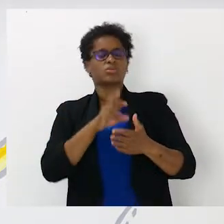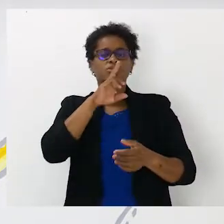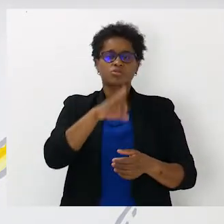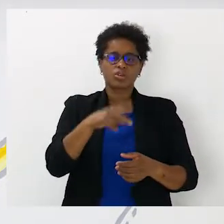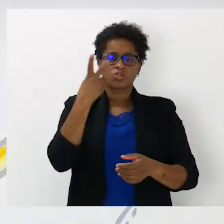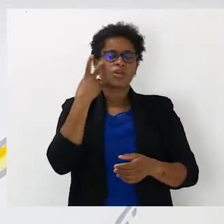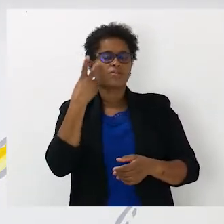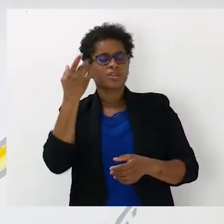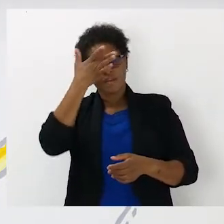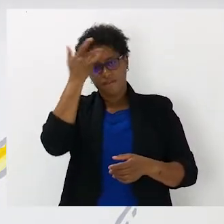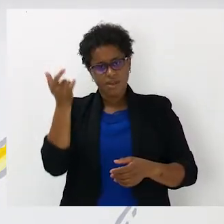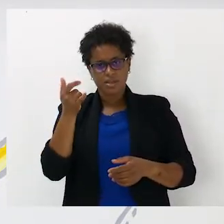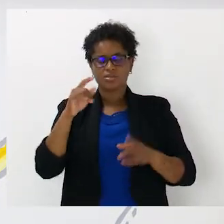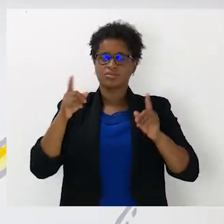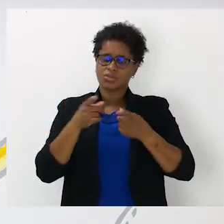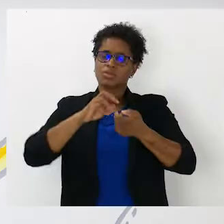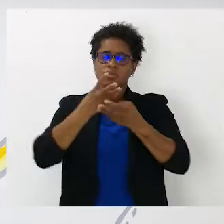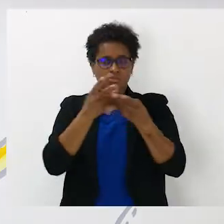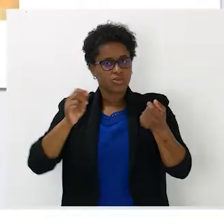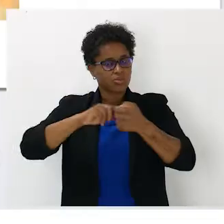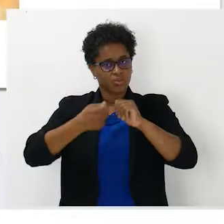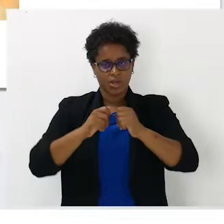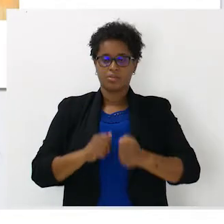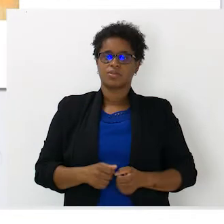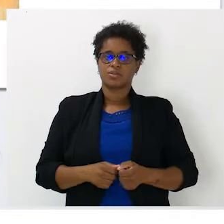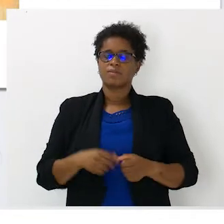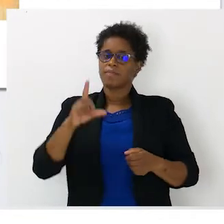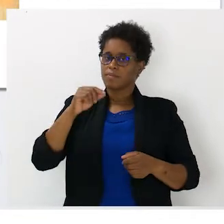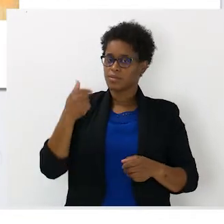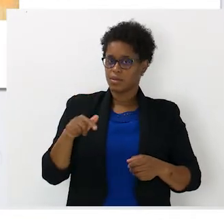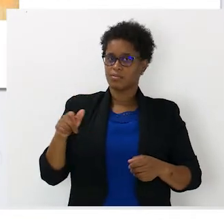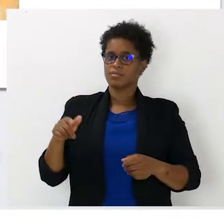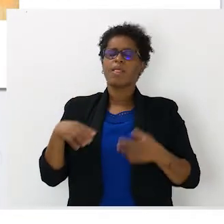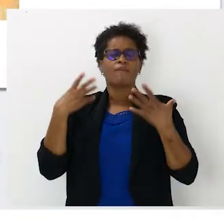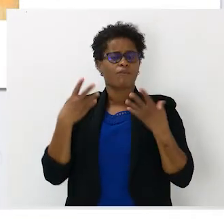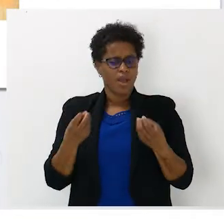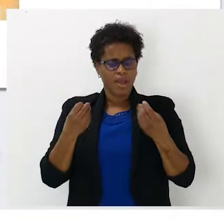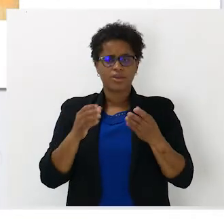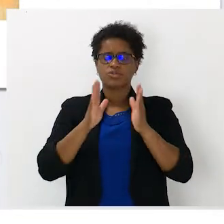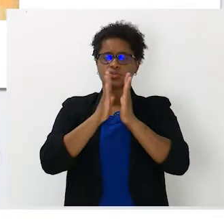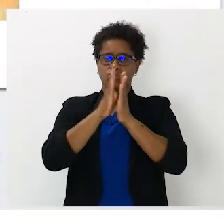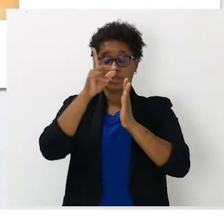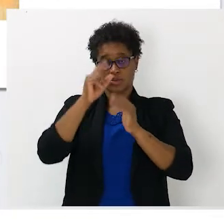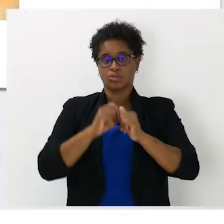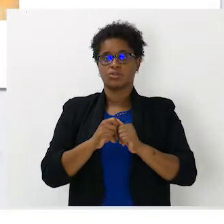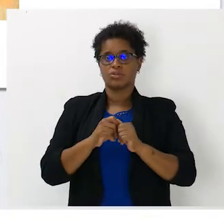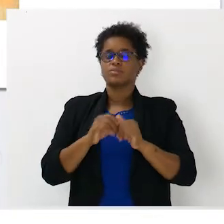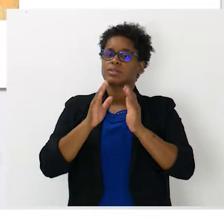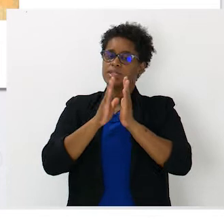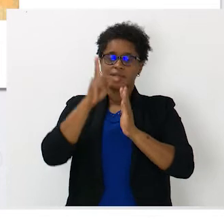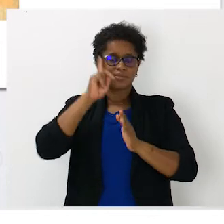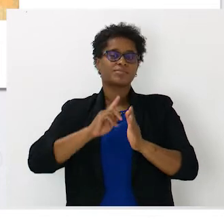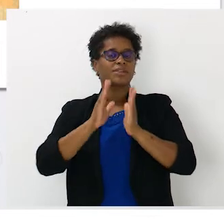de uma vida fácil, de resolução de problemas, tá bom? Temos vários deuses e